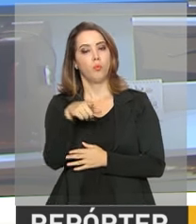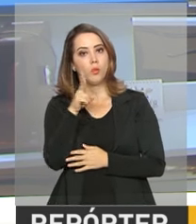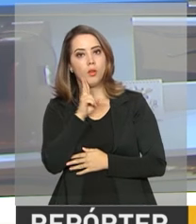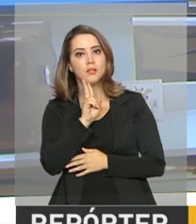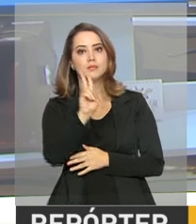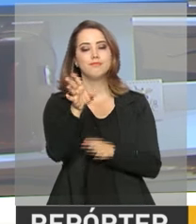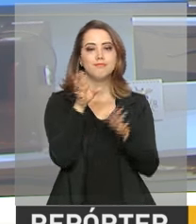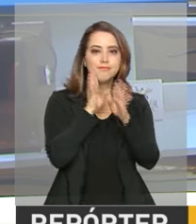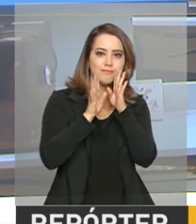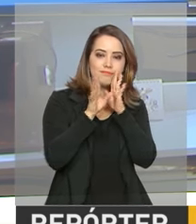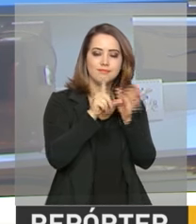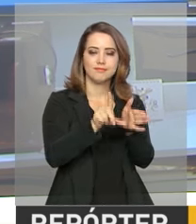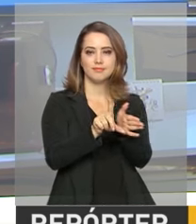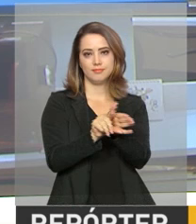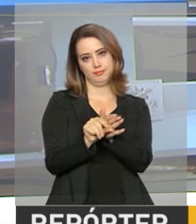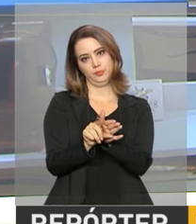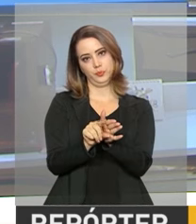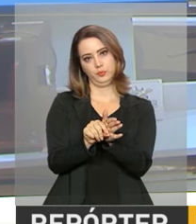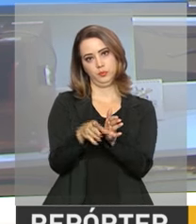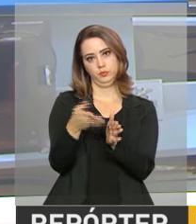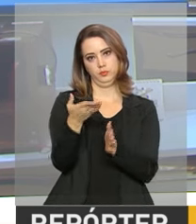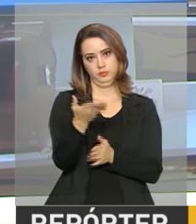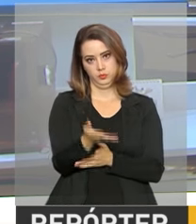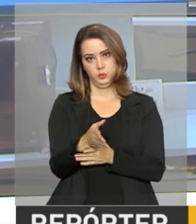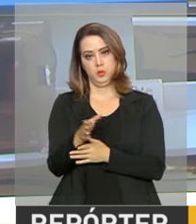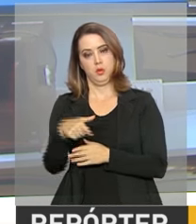Acompanhe as novidades também nas nossas redes